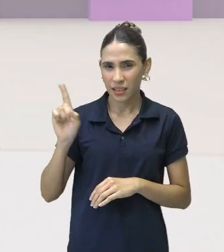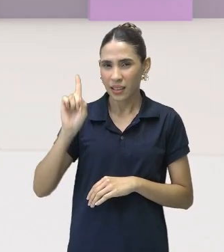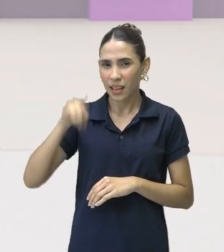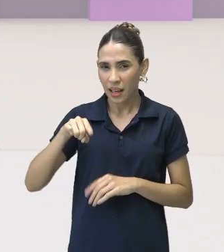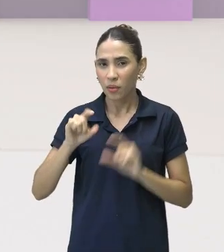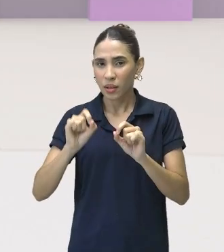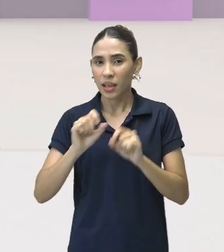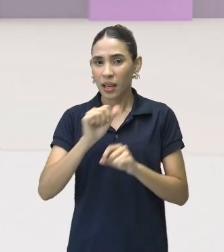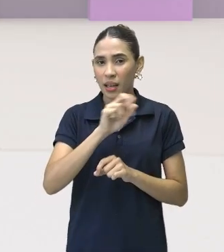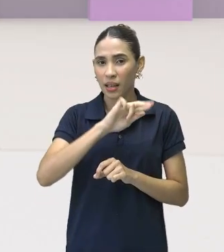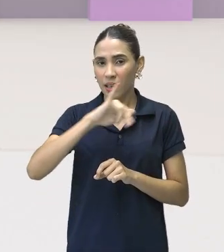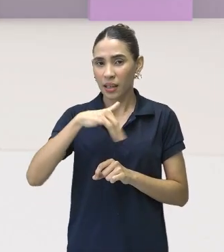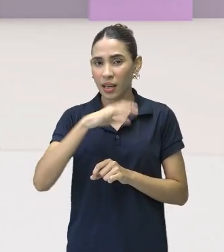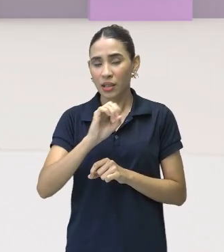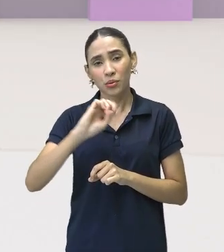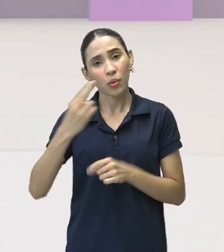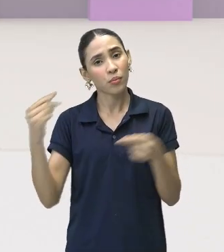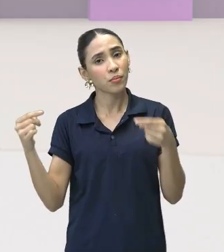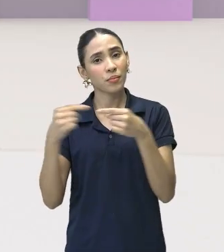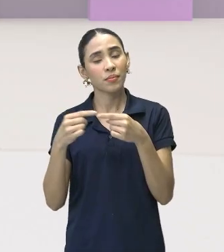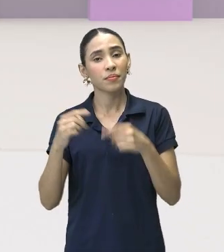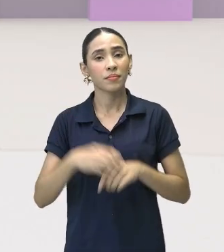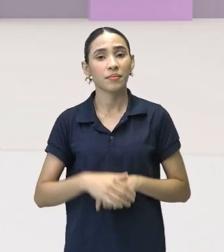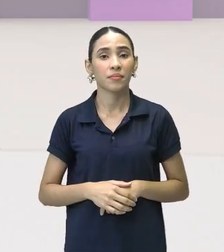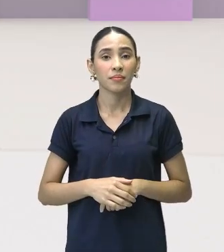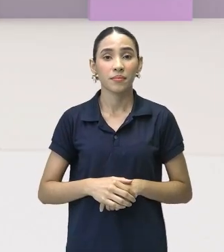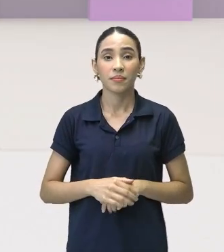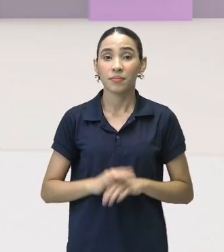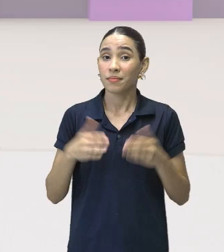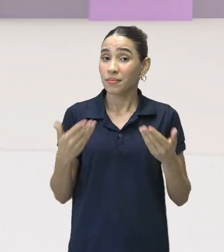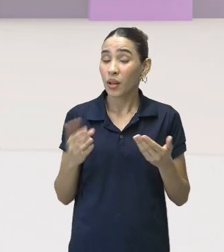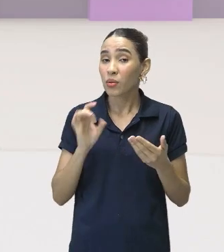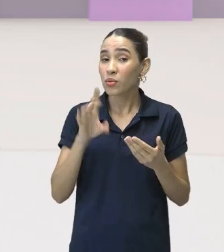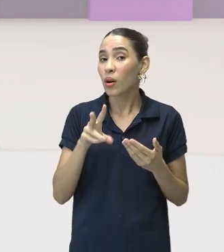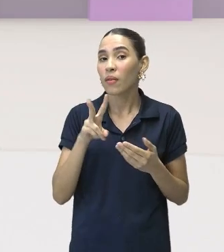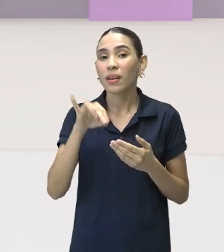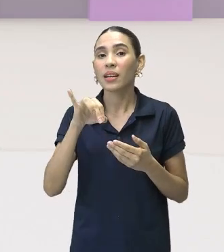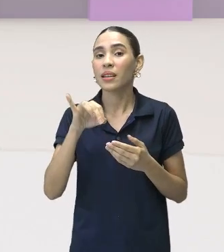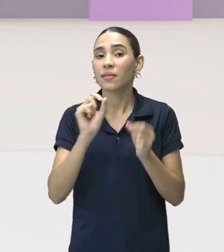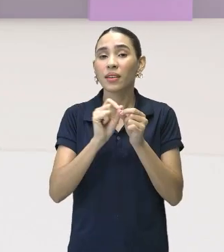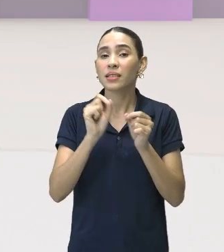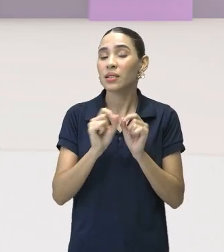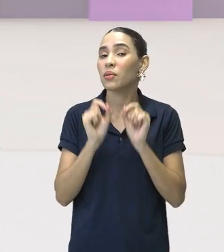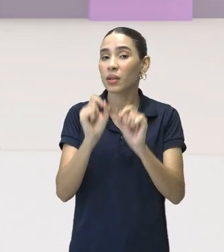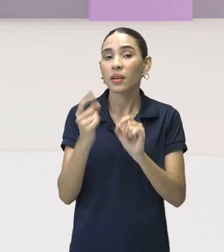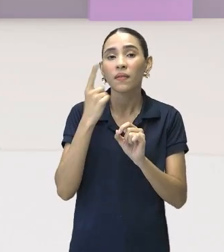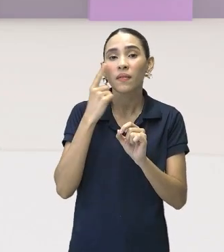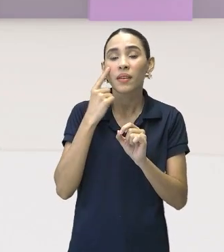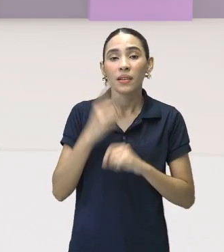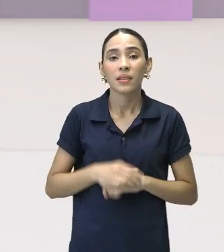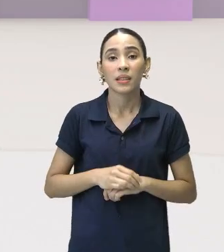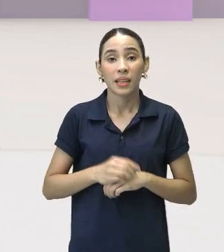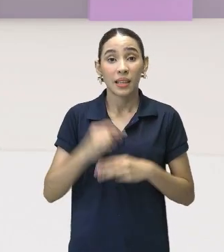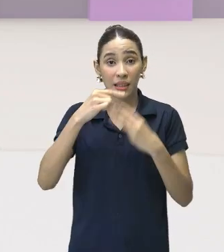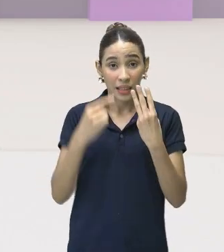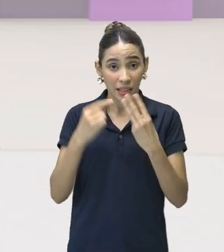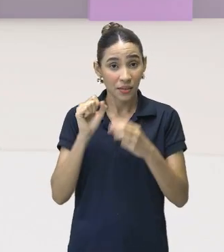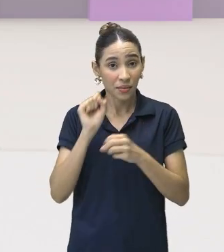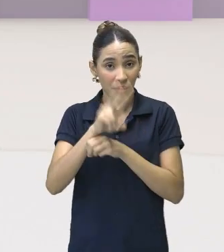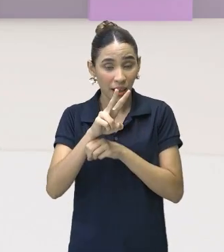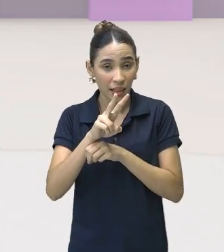trata de arranjo ou combinação? Basta a gente verificar. São 3